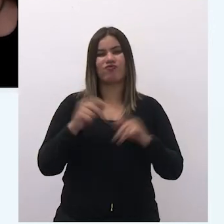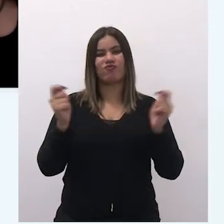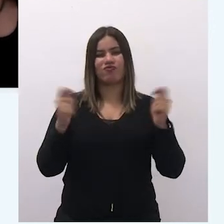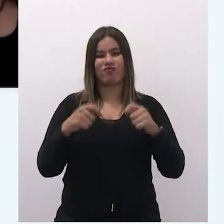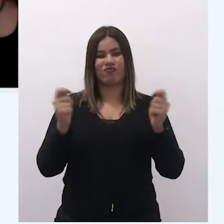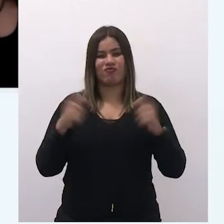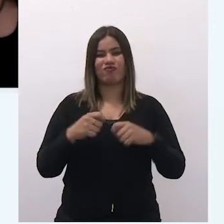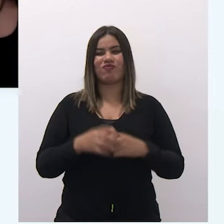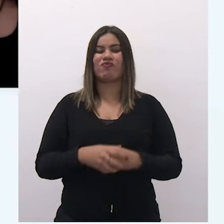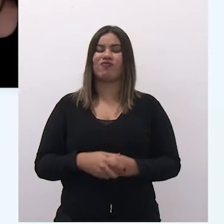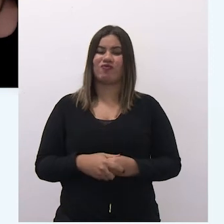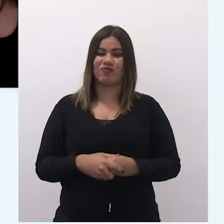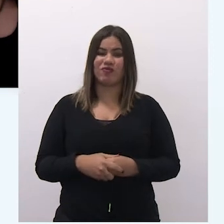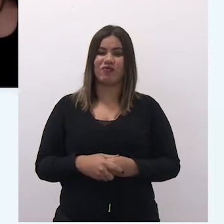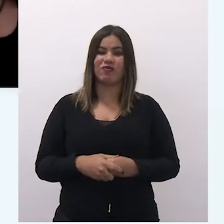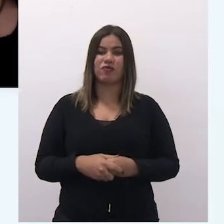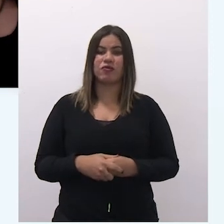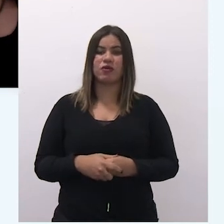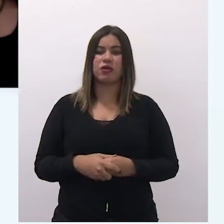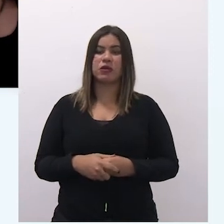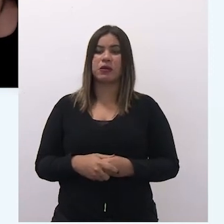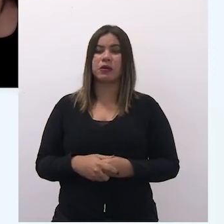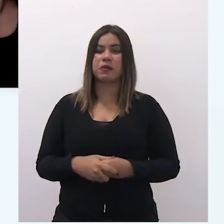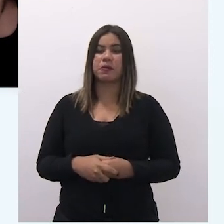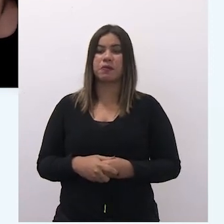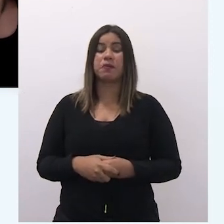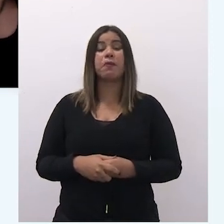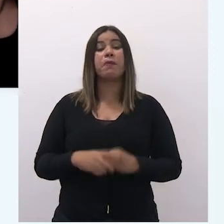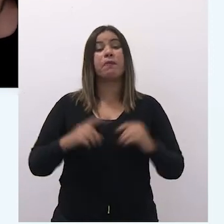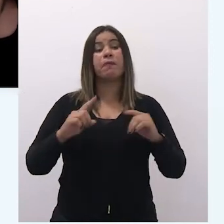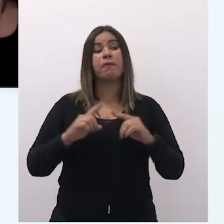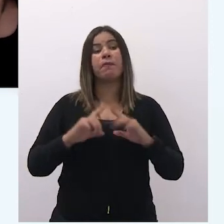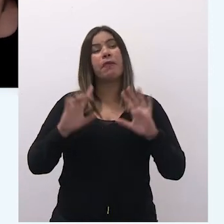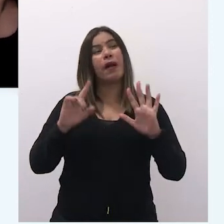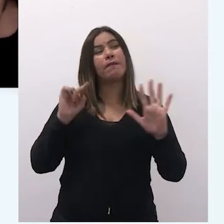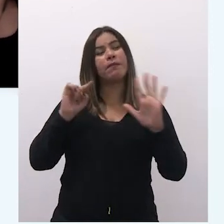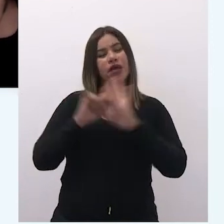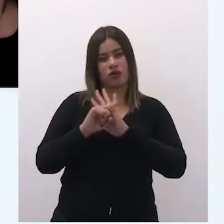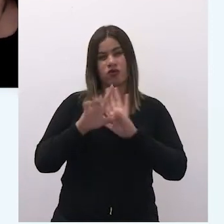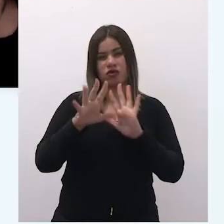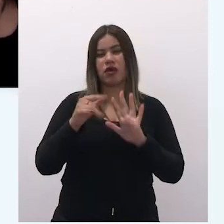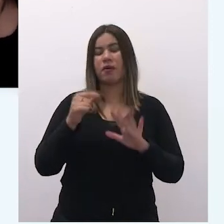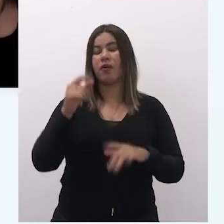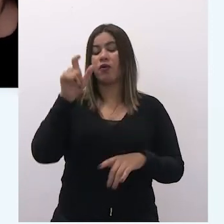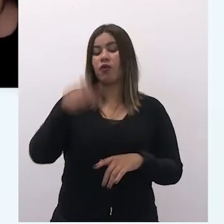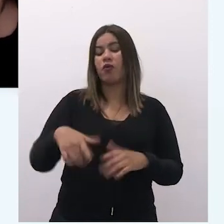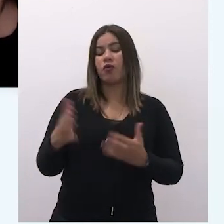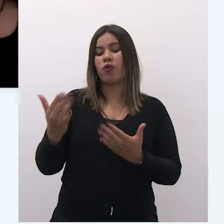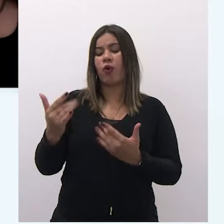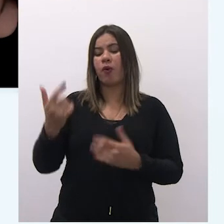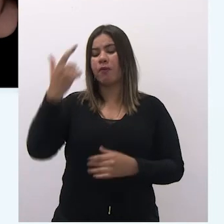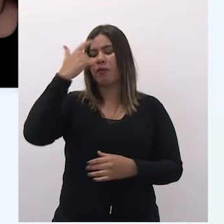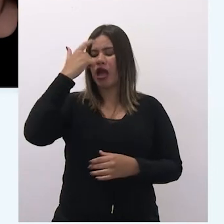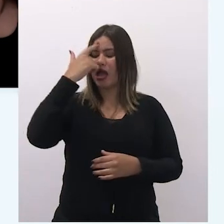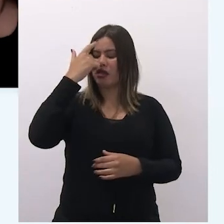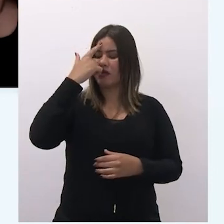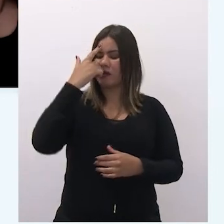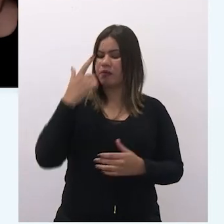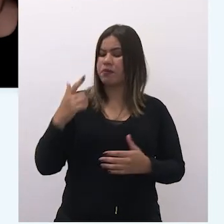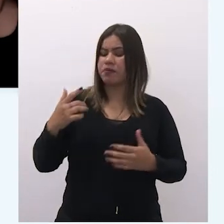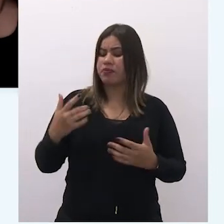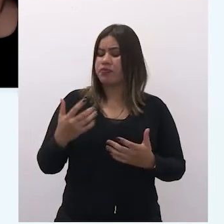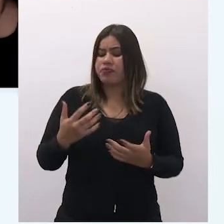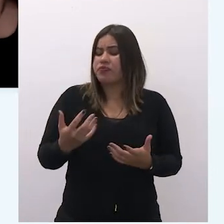sentido de o que eu espero construir, o que é esperado que se construa, porque isso